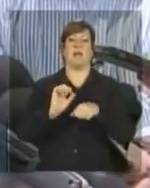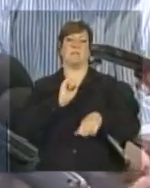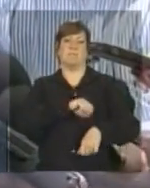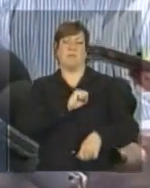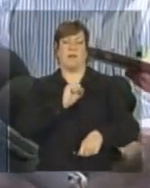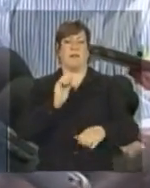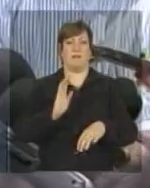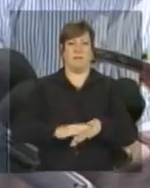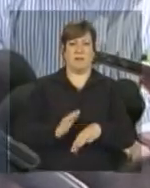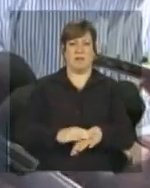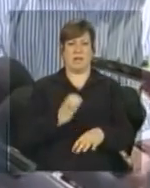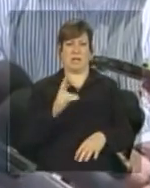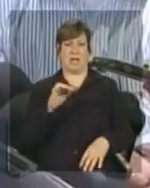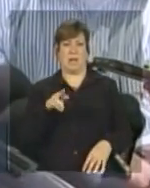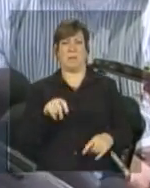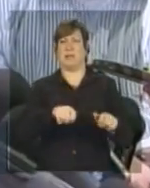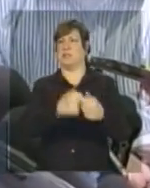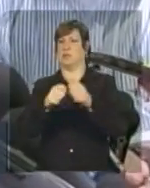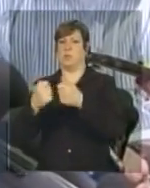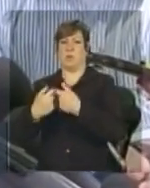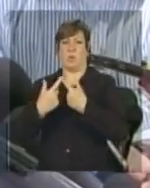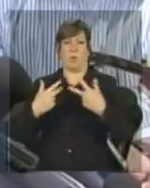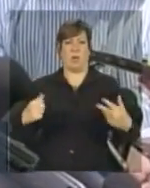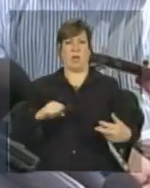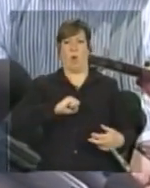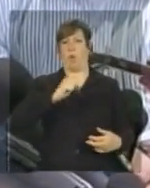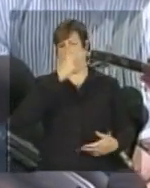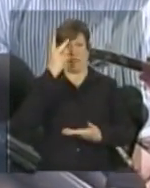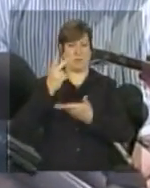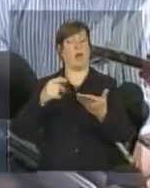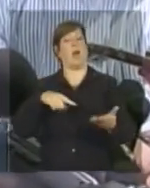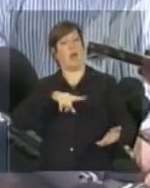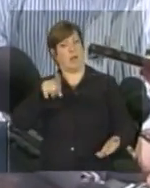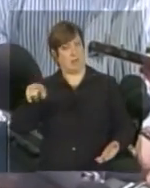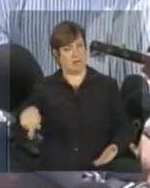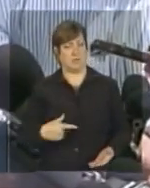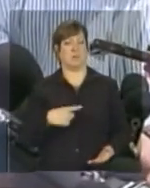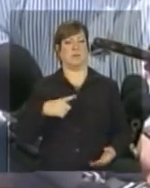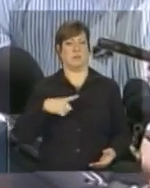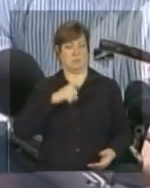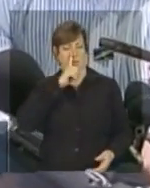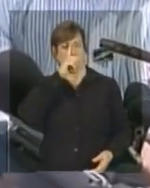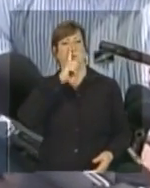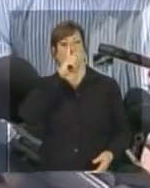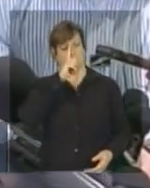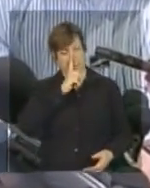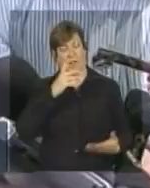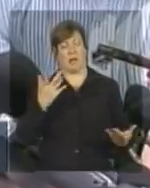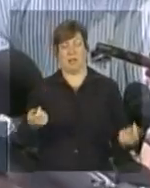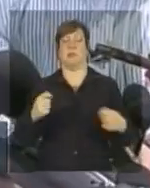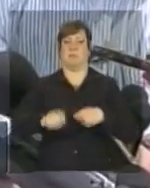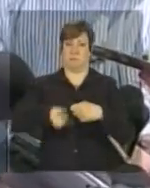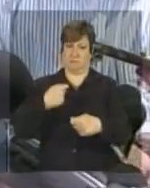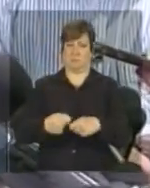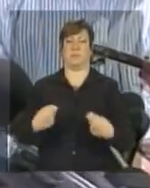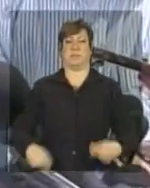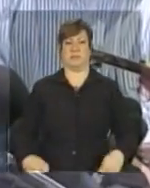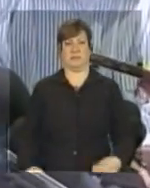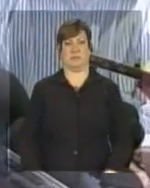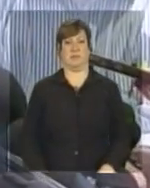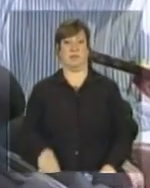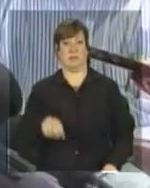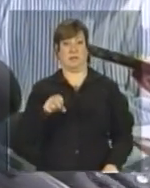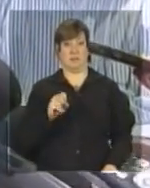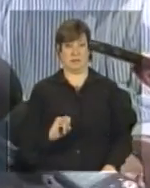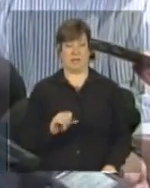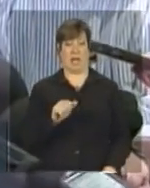por crimes contra o patrimônio, crimes contra as pessoas e crimes contra a ordem pública, não pode ser anistiado. Se